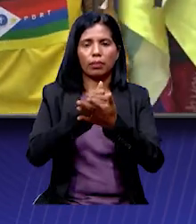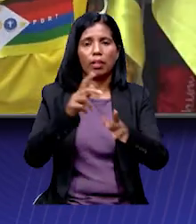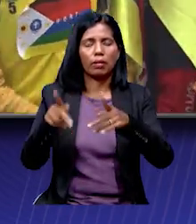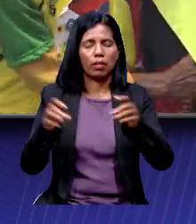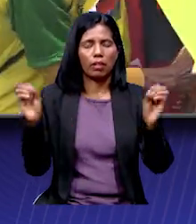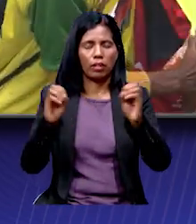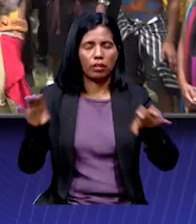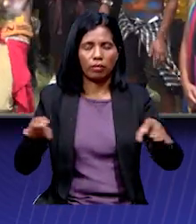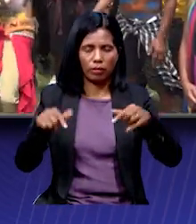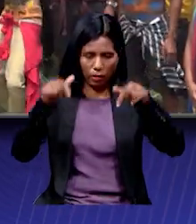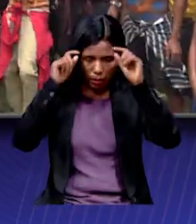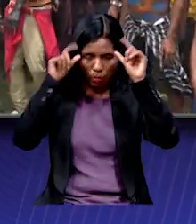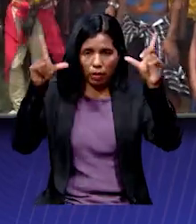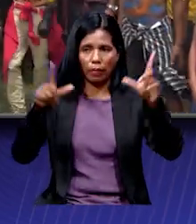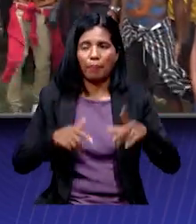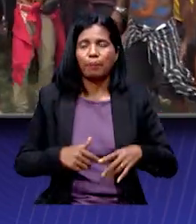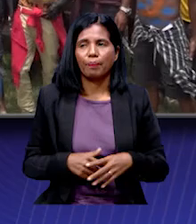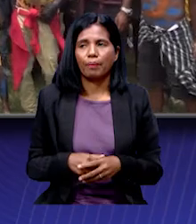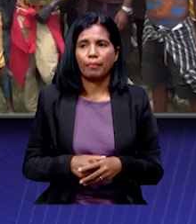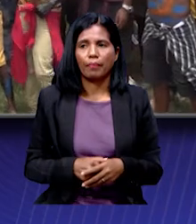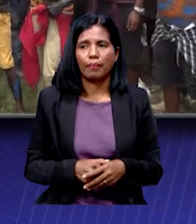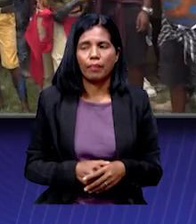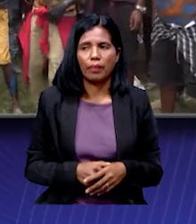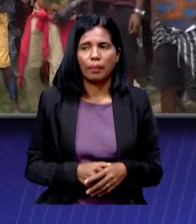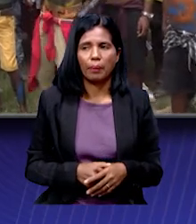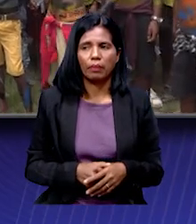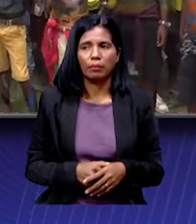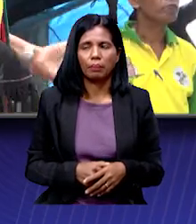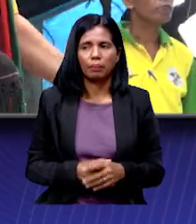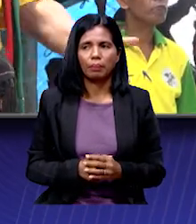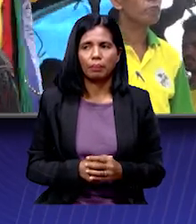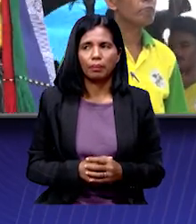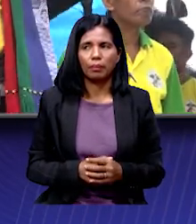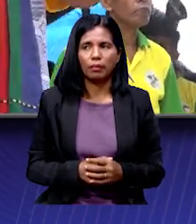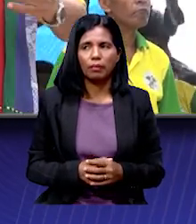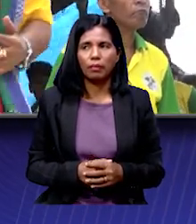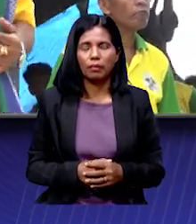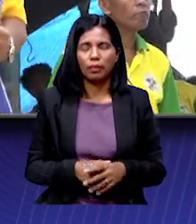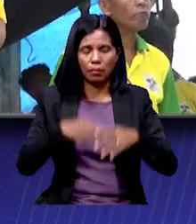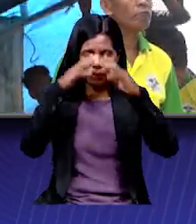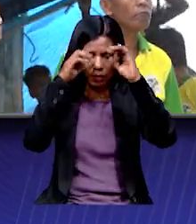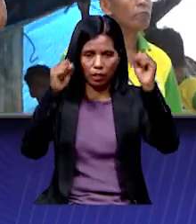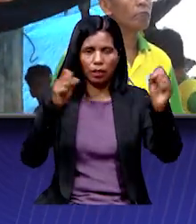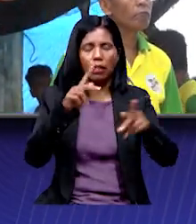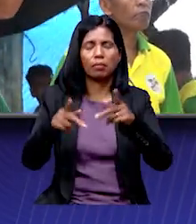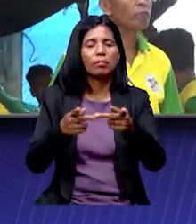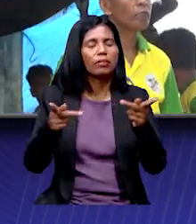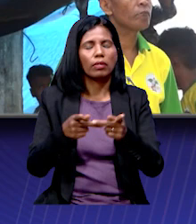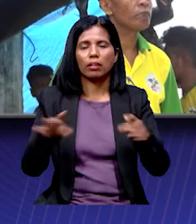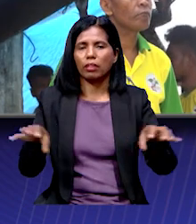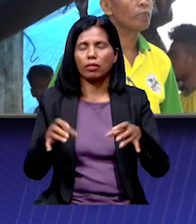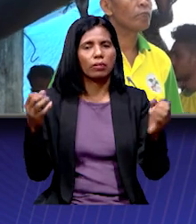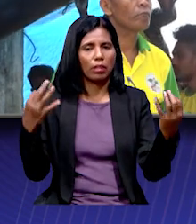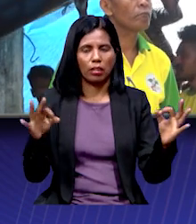a Timor-Leste. Sakne, imat patah serai itu telah iya, fatih lah iya. Tambah ini apa yang mau kupa utara? Yang mau kupa utara?